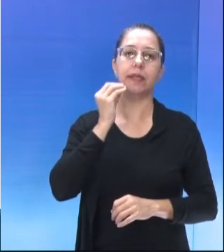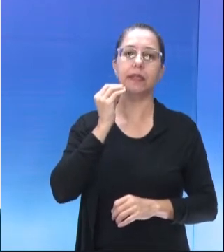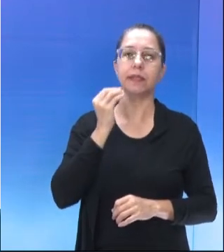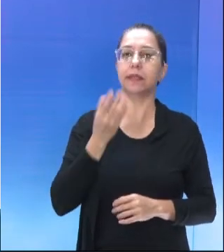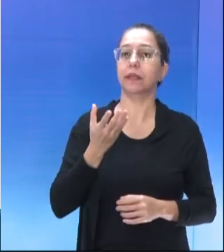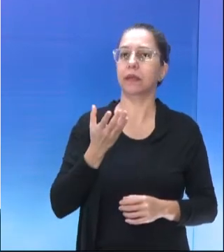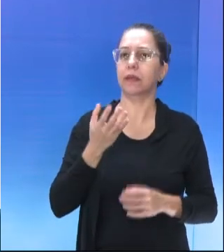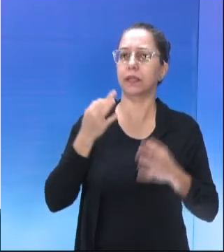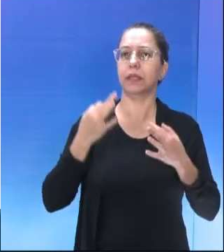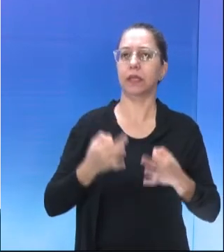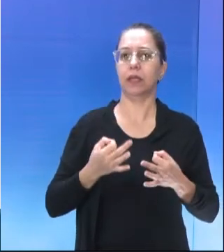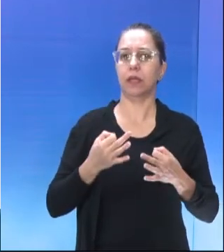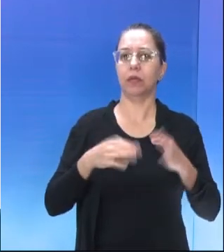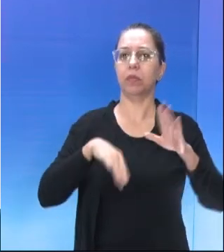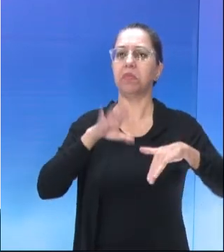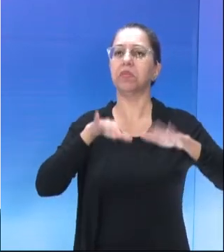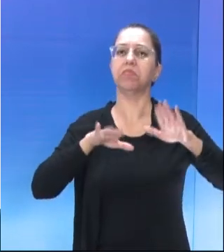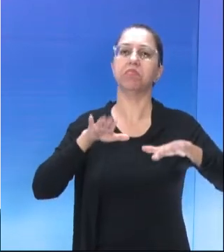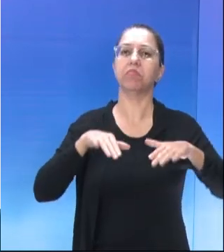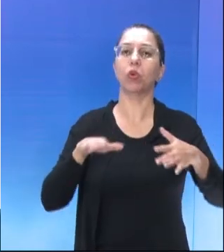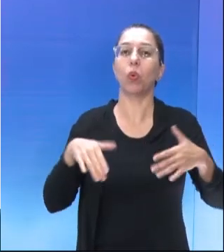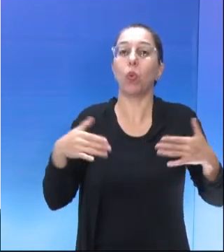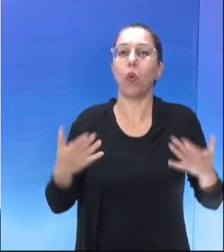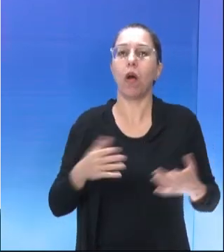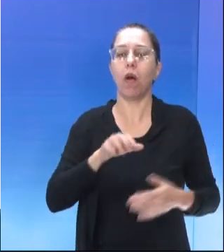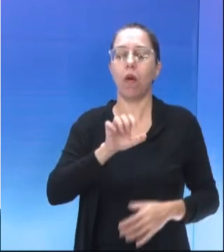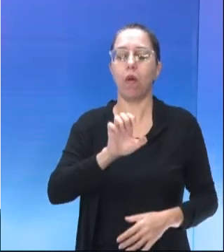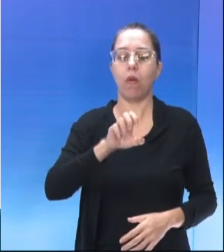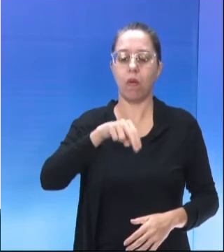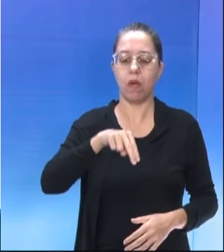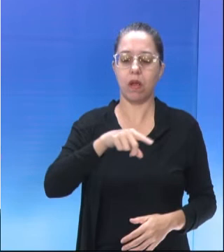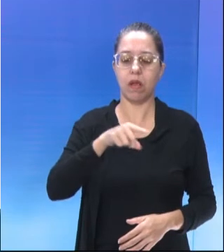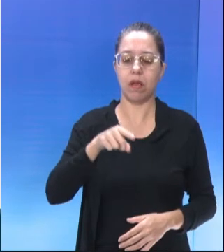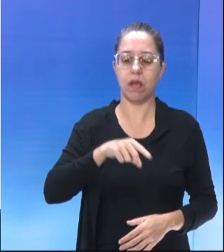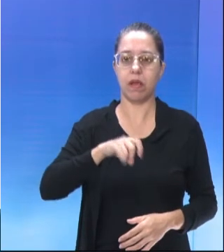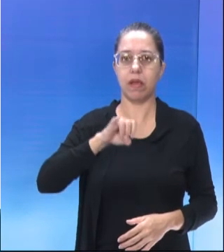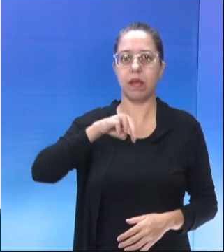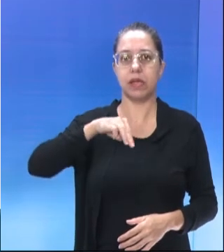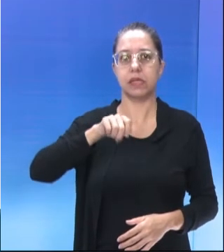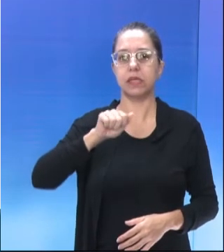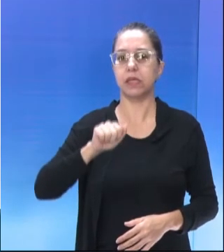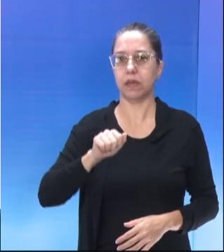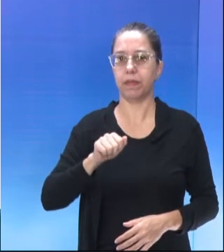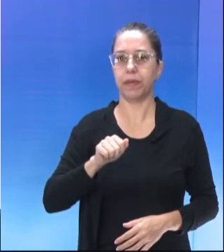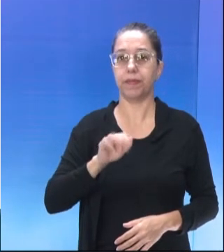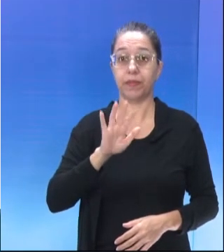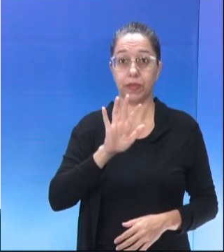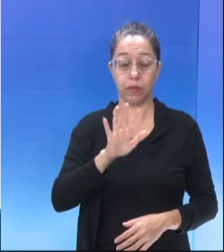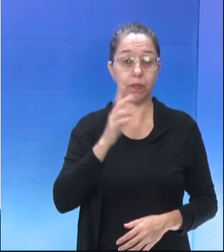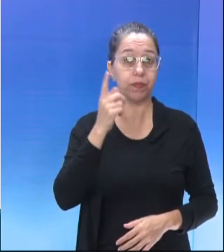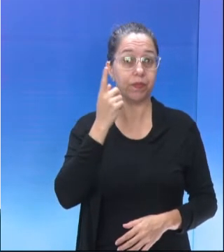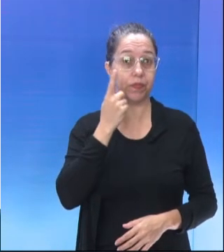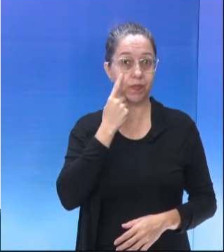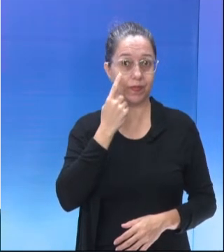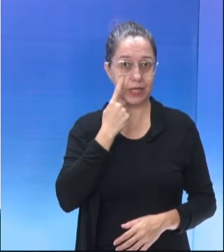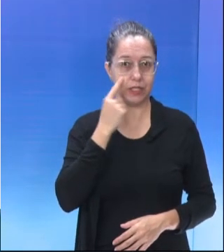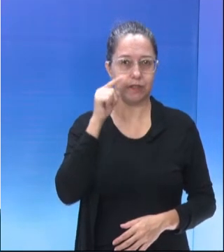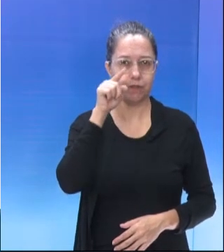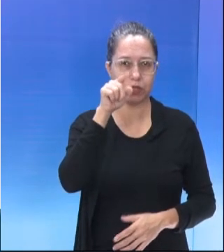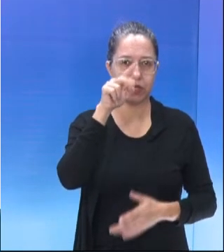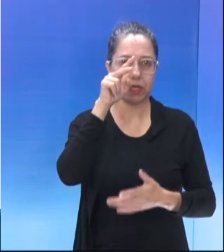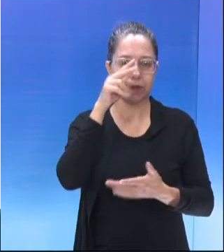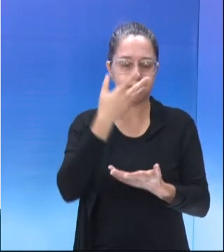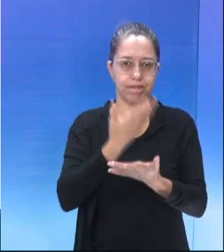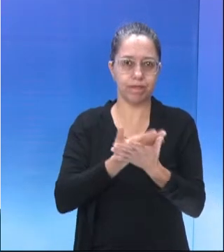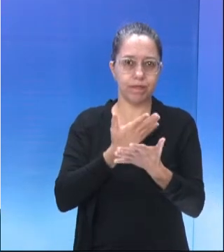determinada enzima. Então, olha só, antes da gente analisar o gráfico, é importante aqui,